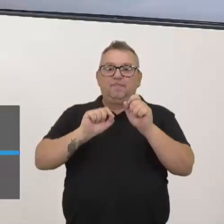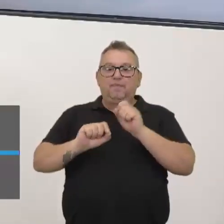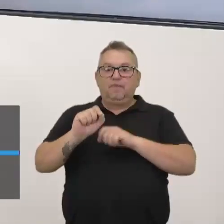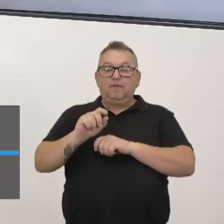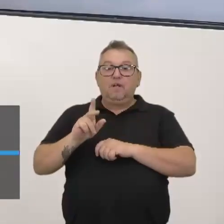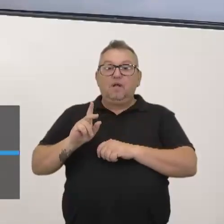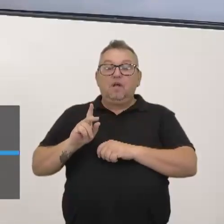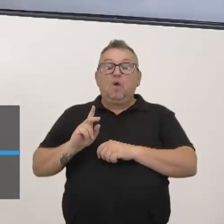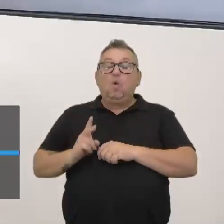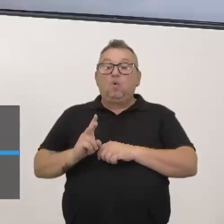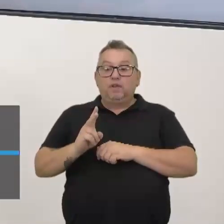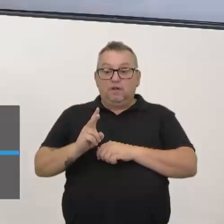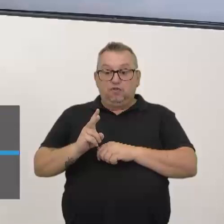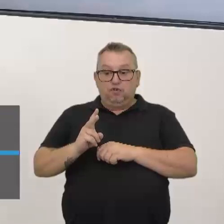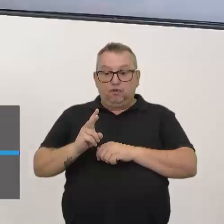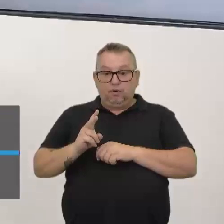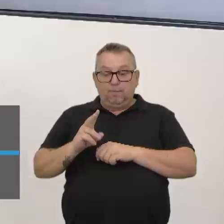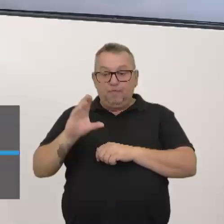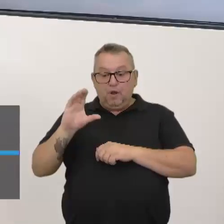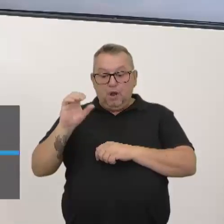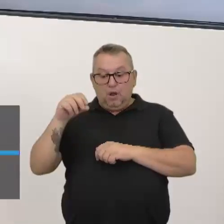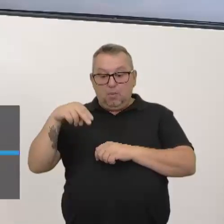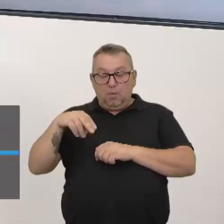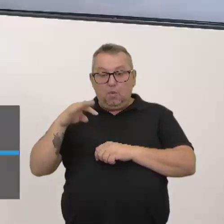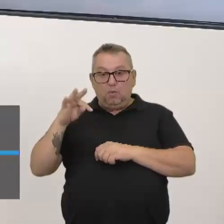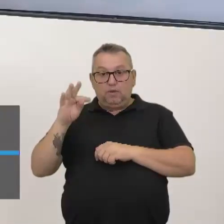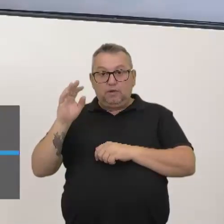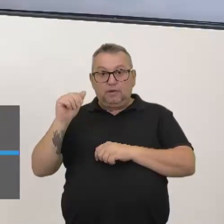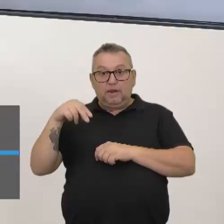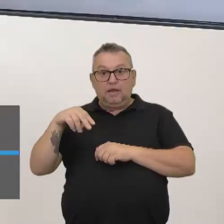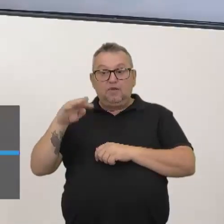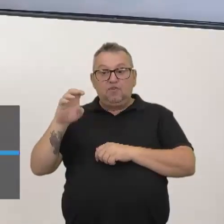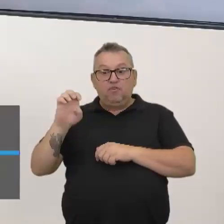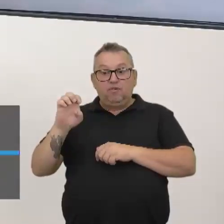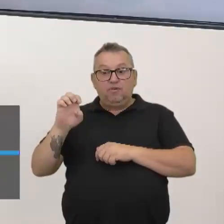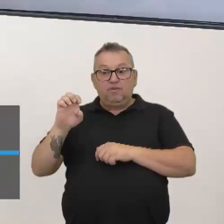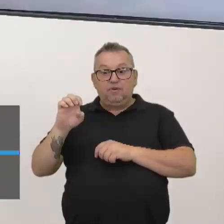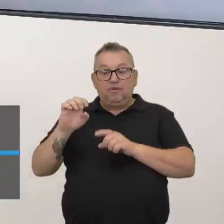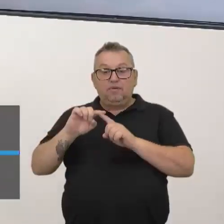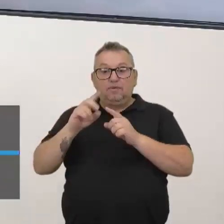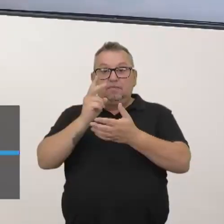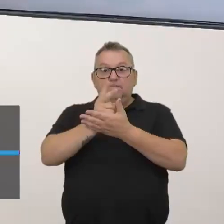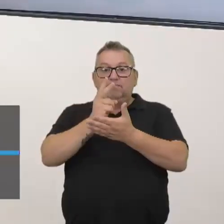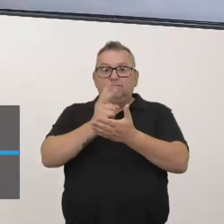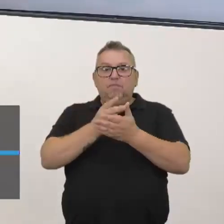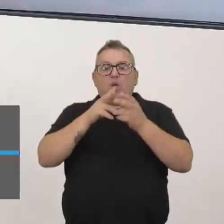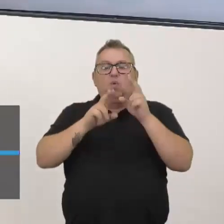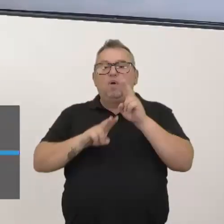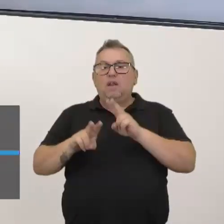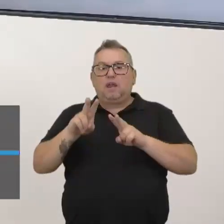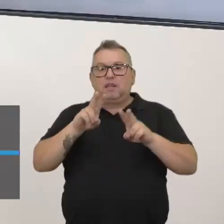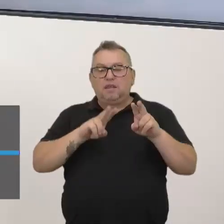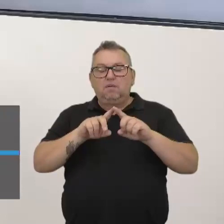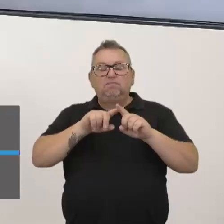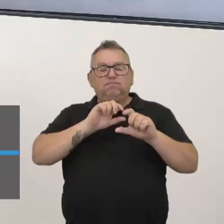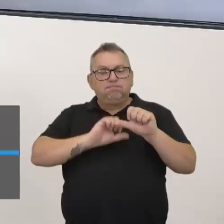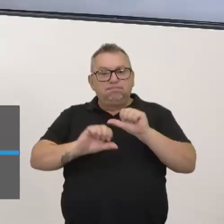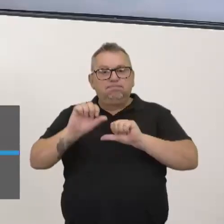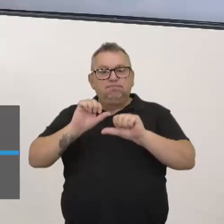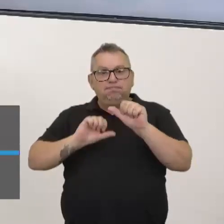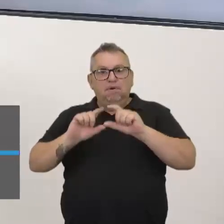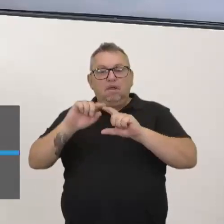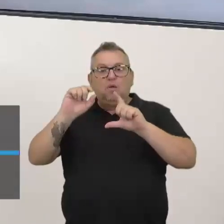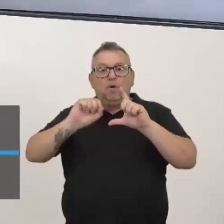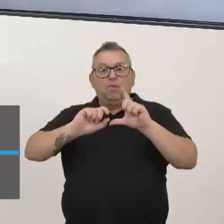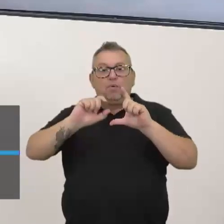a constante de proporcionalidade? É essa ideia que você tem aí, que segue, né, sempre a mesma variação. Então, por isso a proporcionalidade, ela